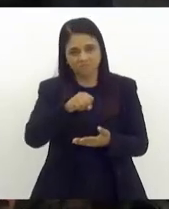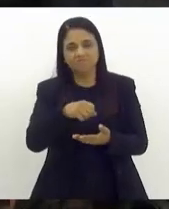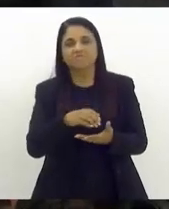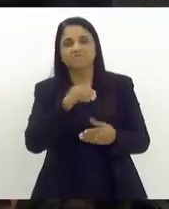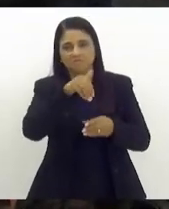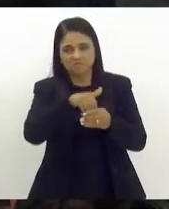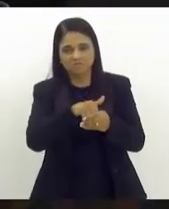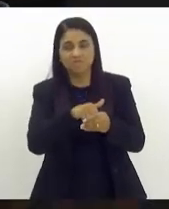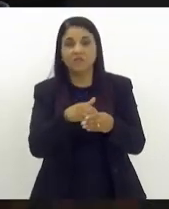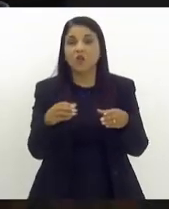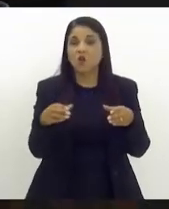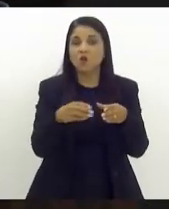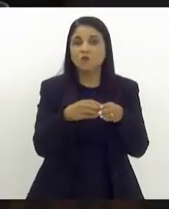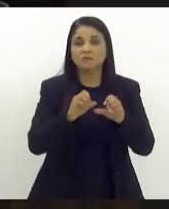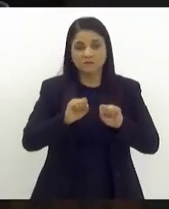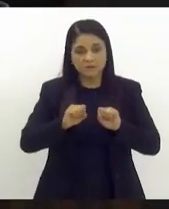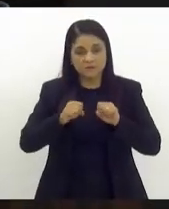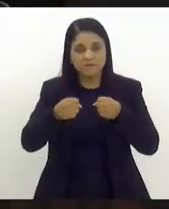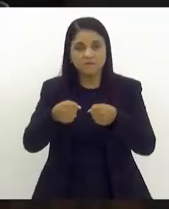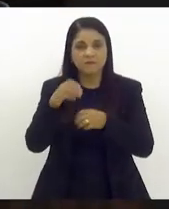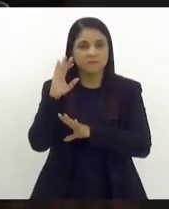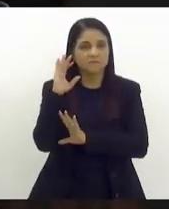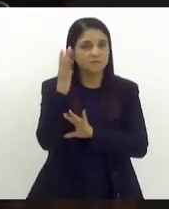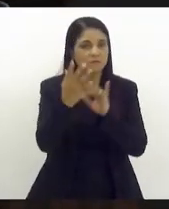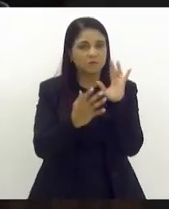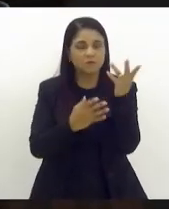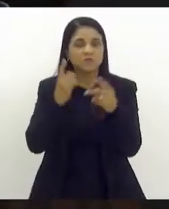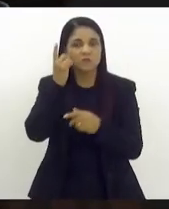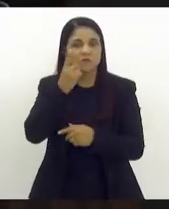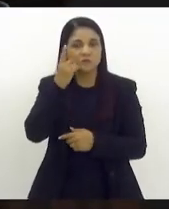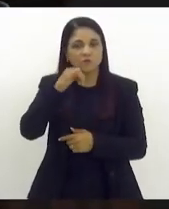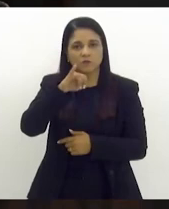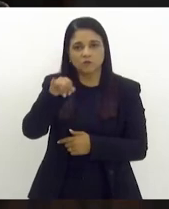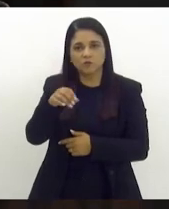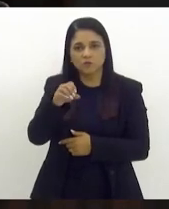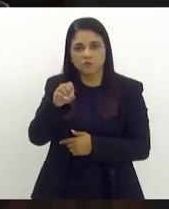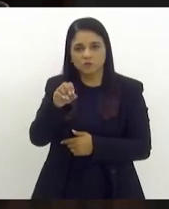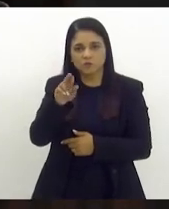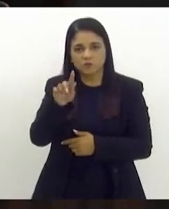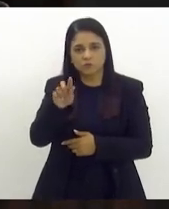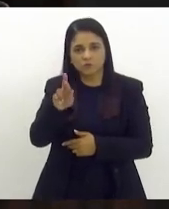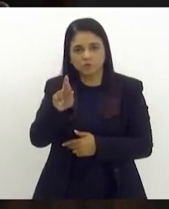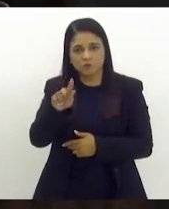Pela Comissão de Defesa do Meio Ambiente, deputado Jorge Felipe Neto.